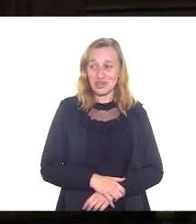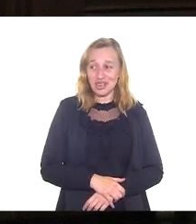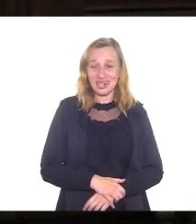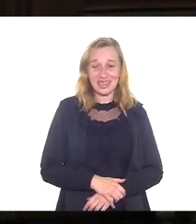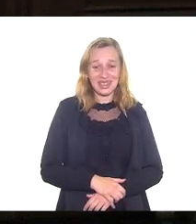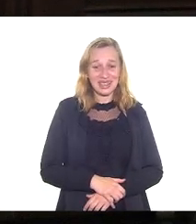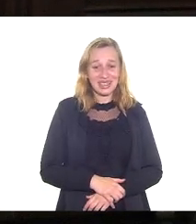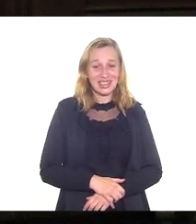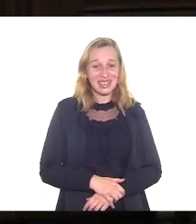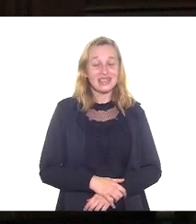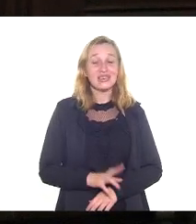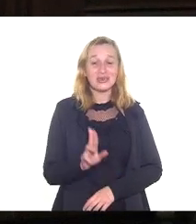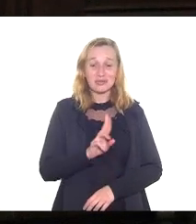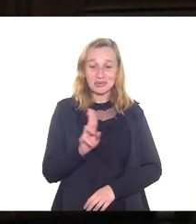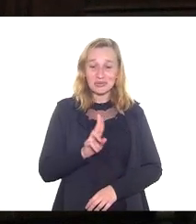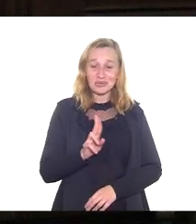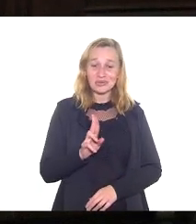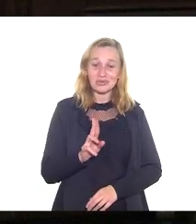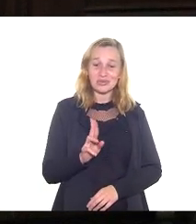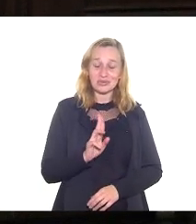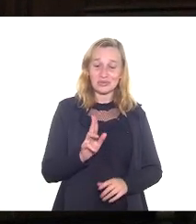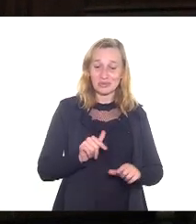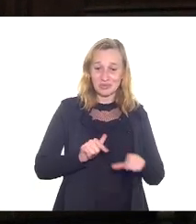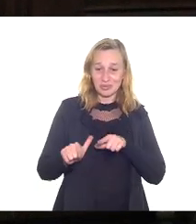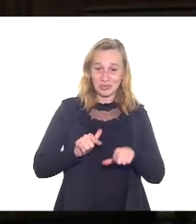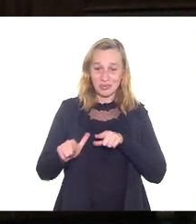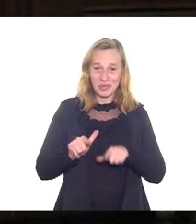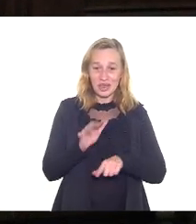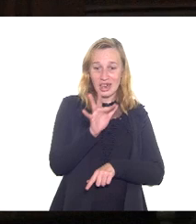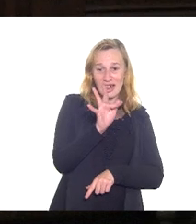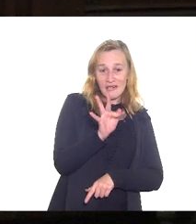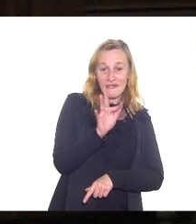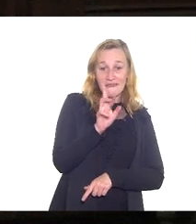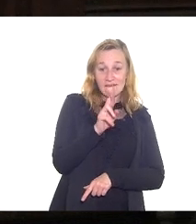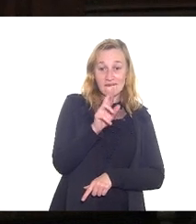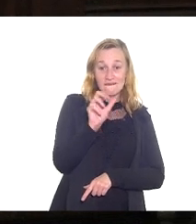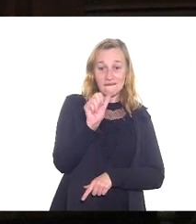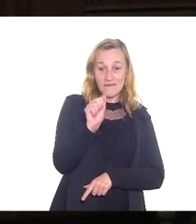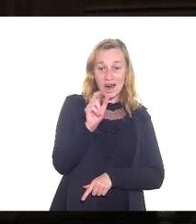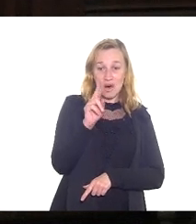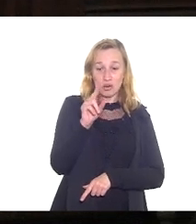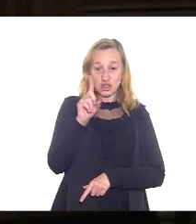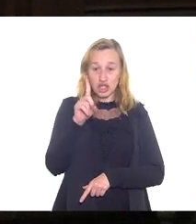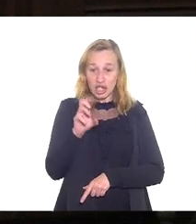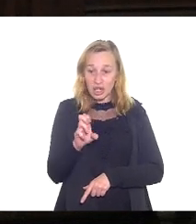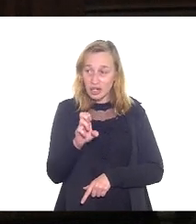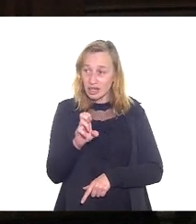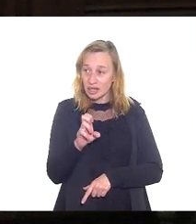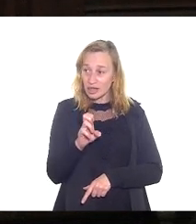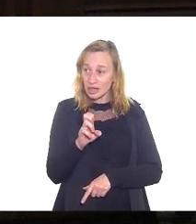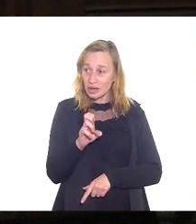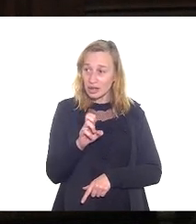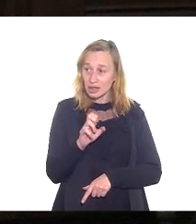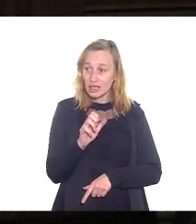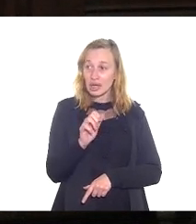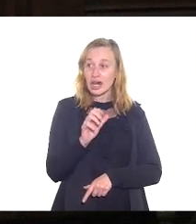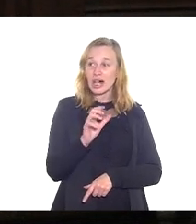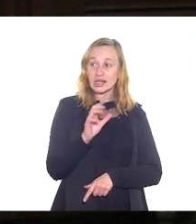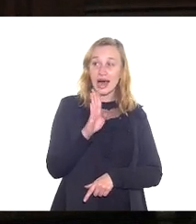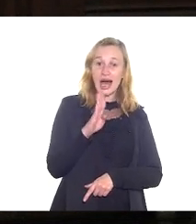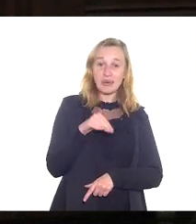o nome que foi dado à operação é Fraude na Bomba, e onde foram